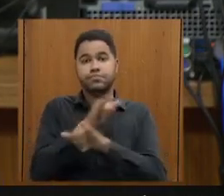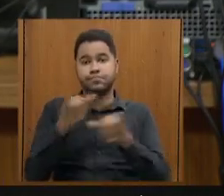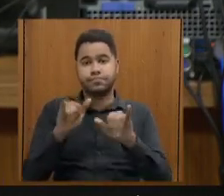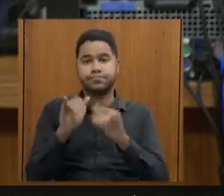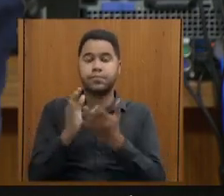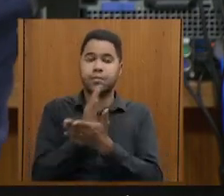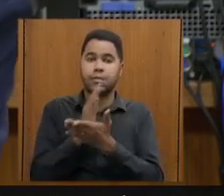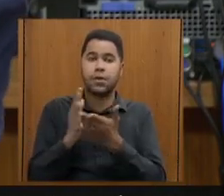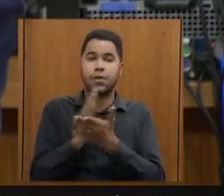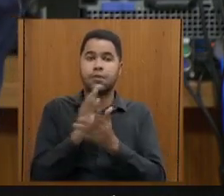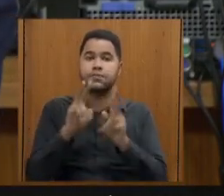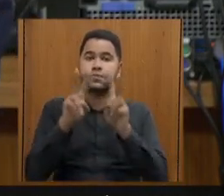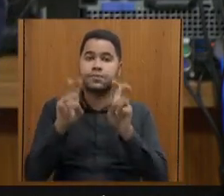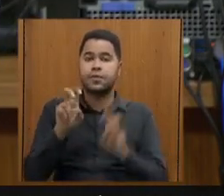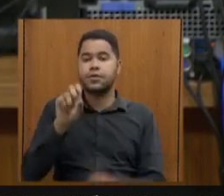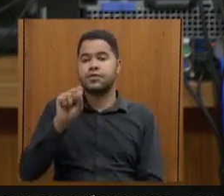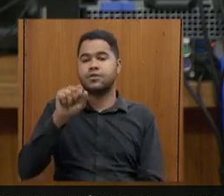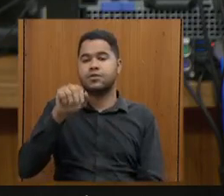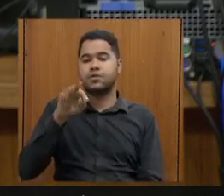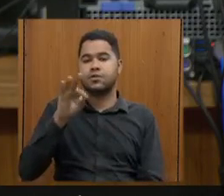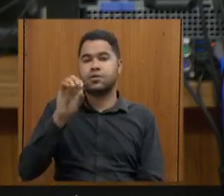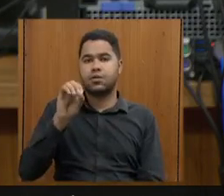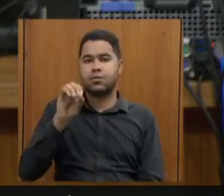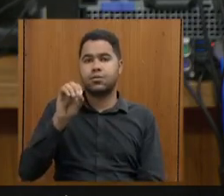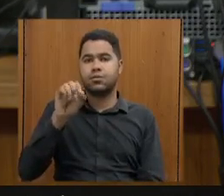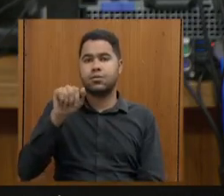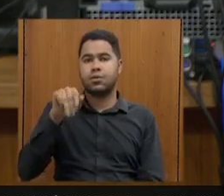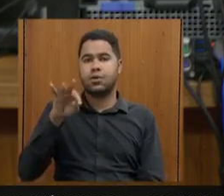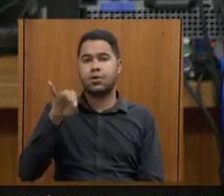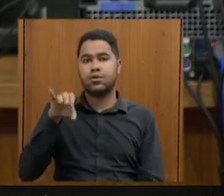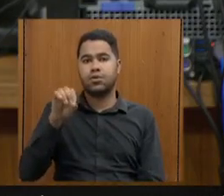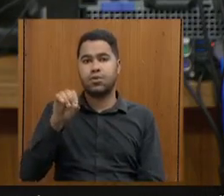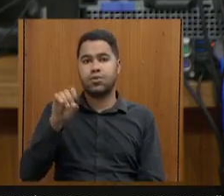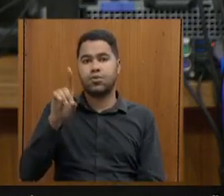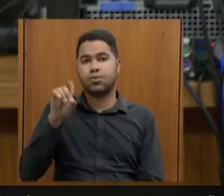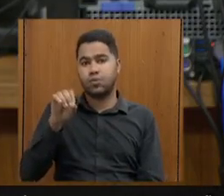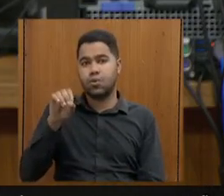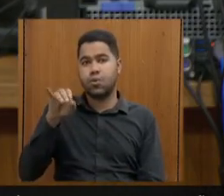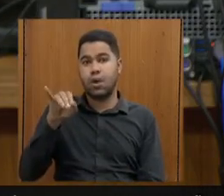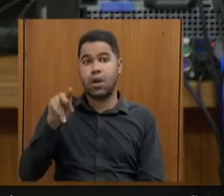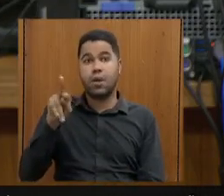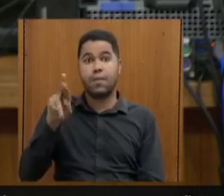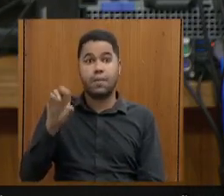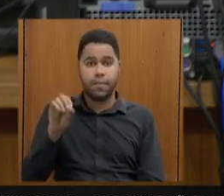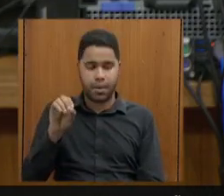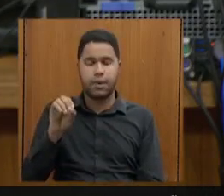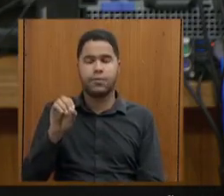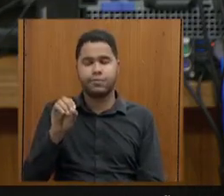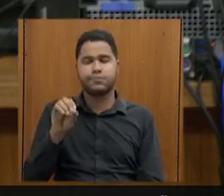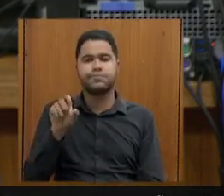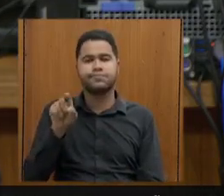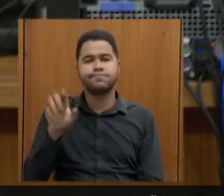saber se algumas vezes sobre Santo Antônio do Amparo o que aconteceu e na cidade de